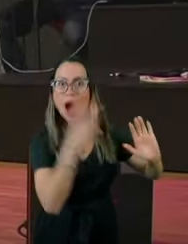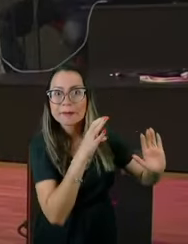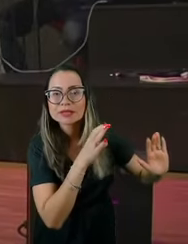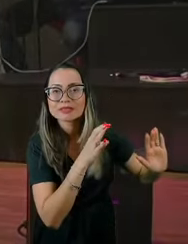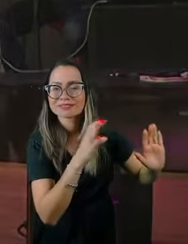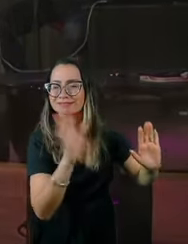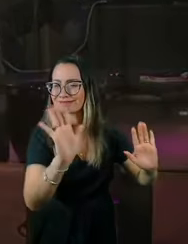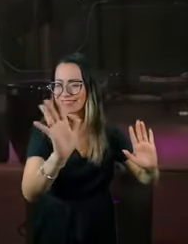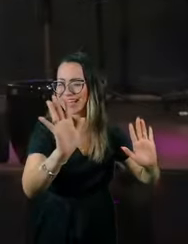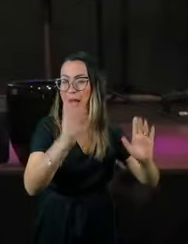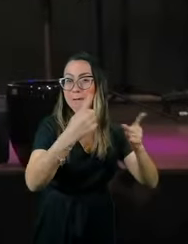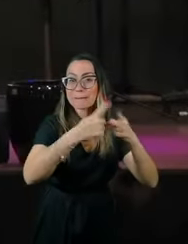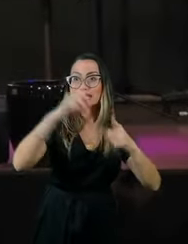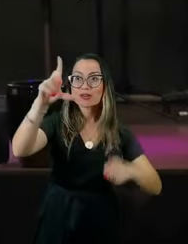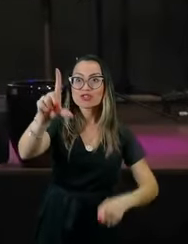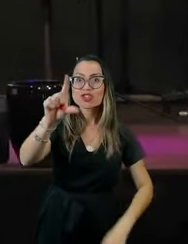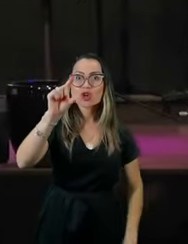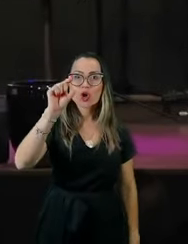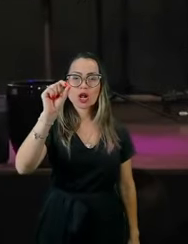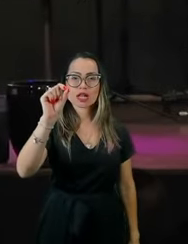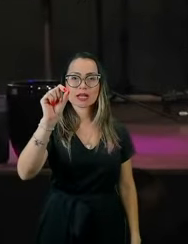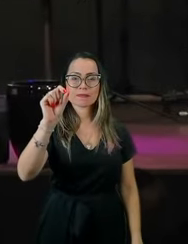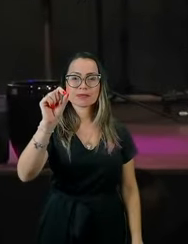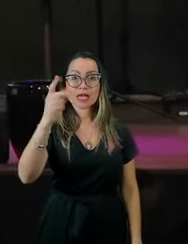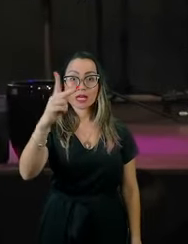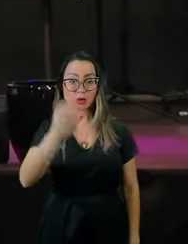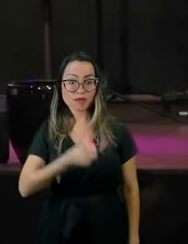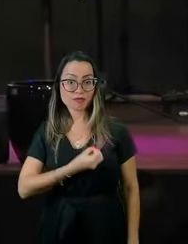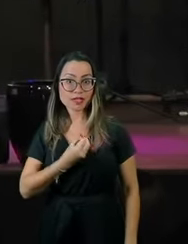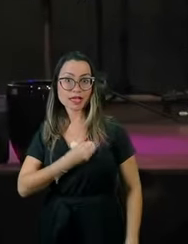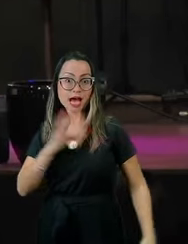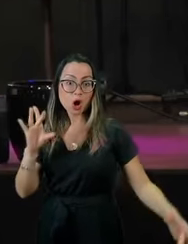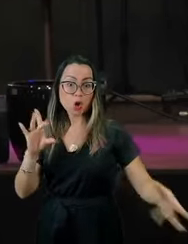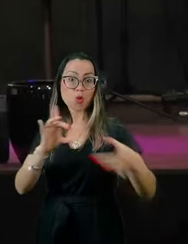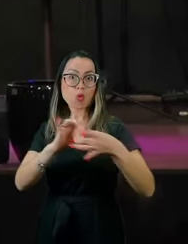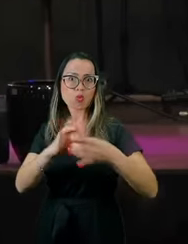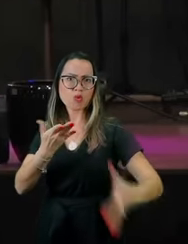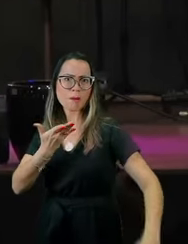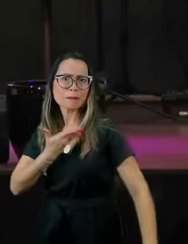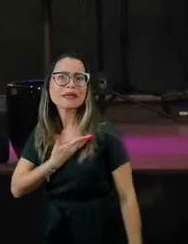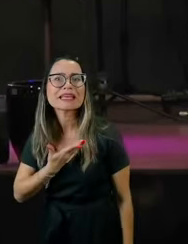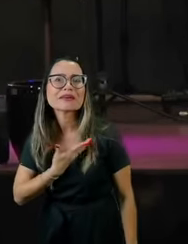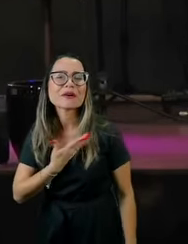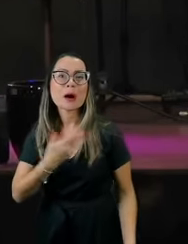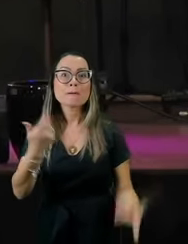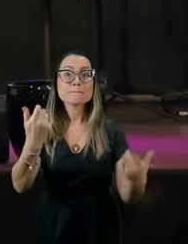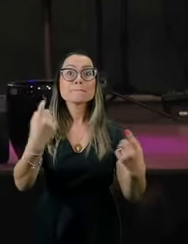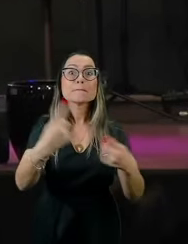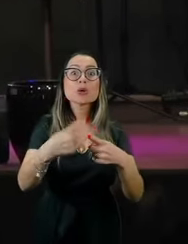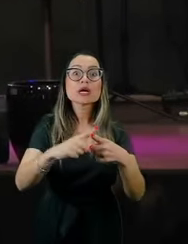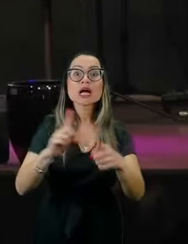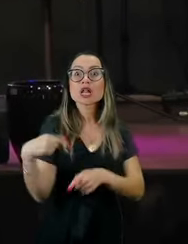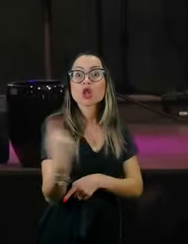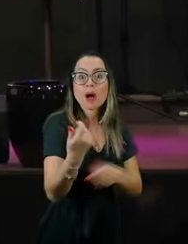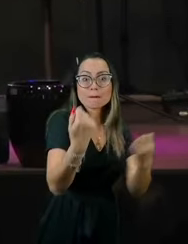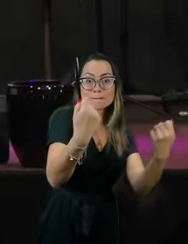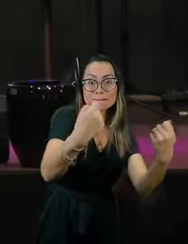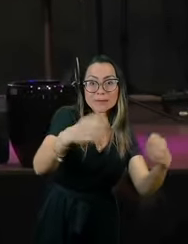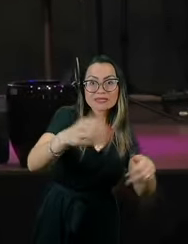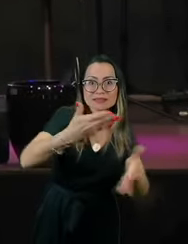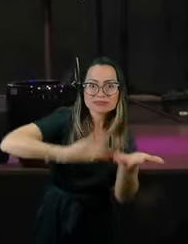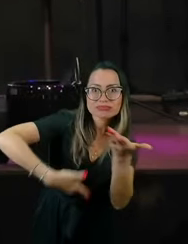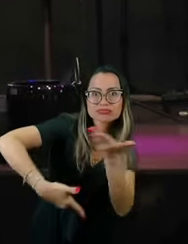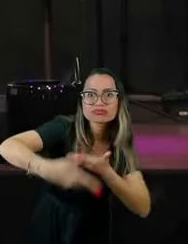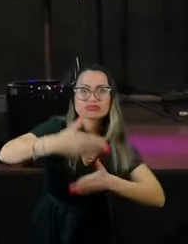pessoa para que você entenda que nós somos um corpo e que nós precisamos um dos outros. Eu preciso